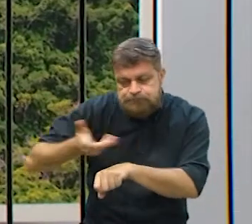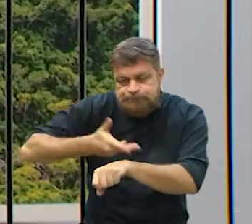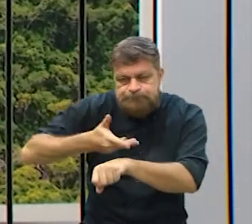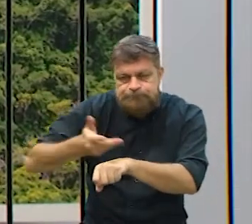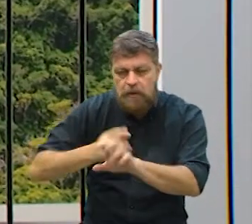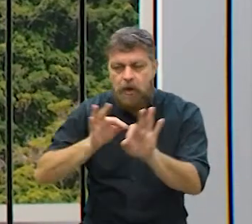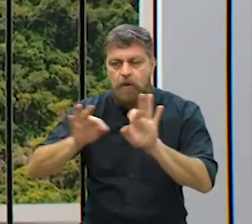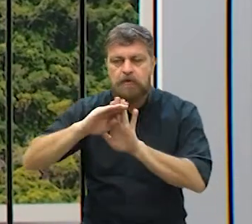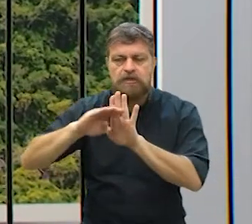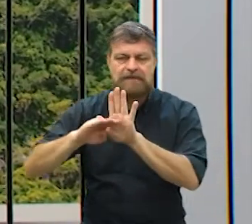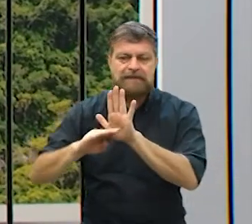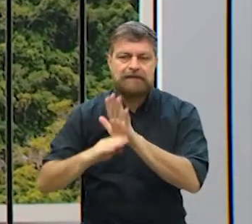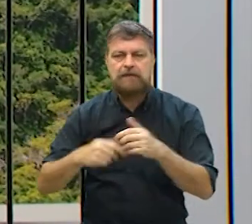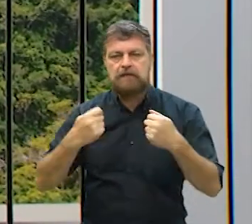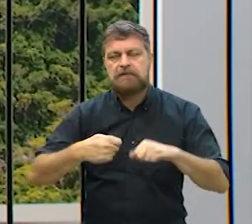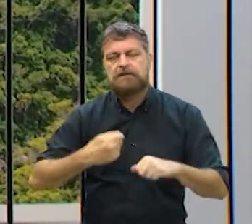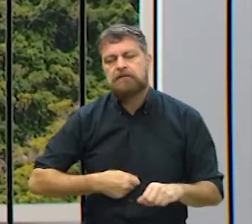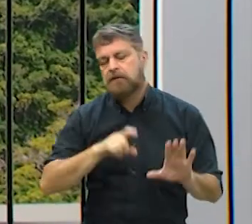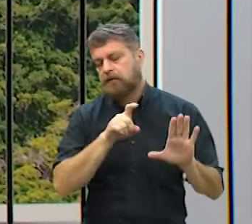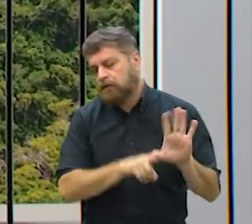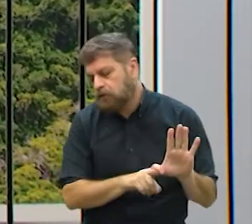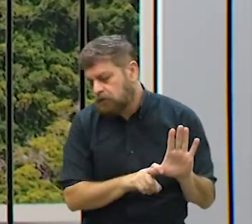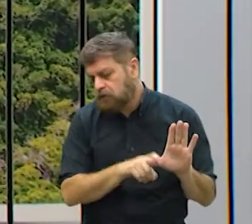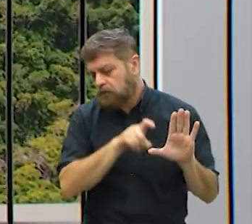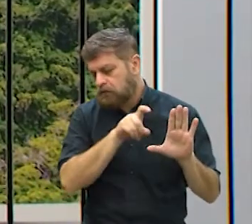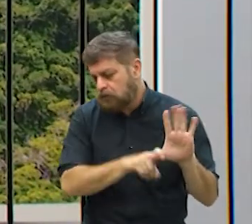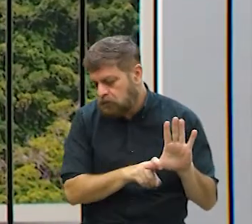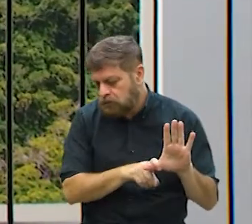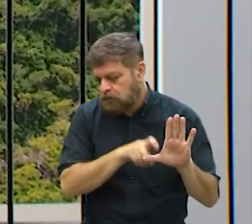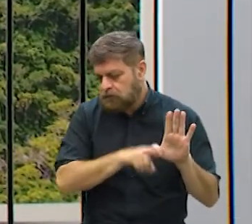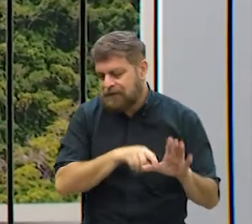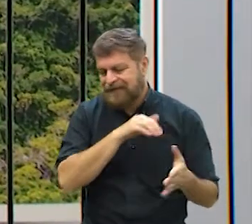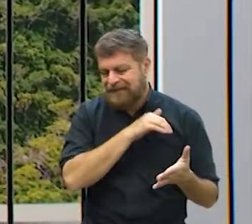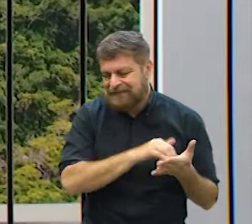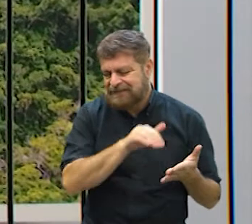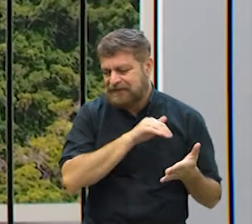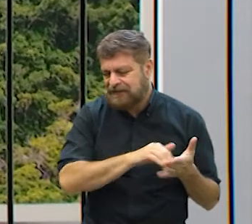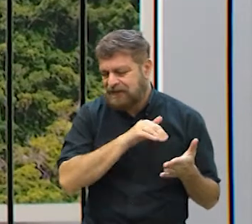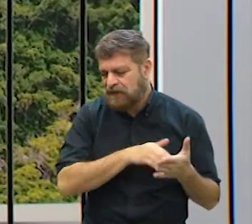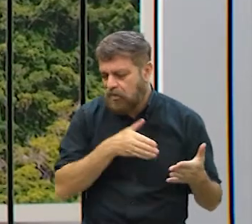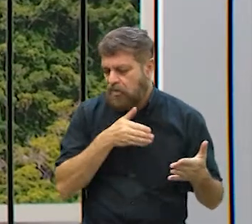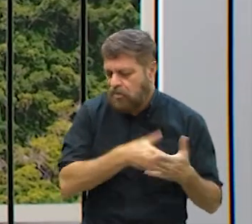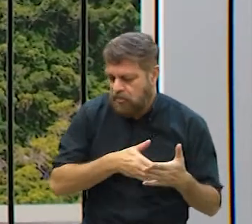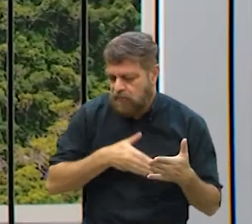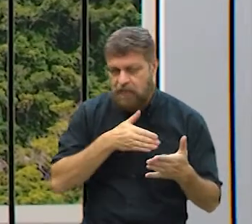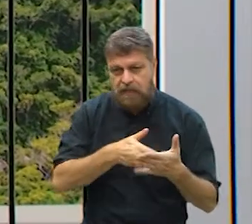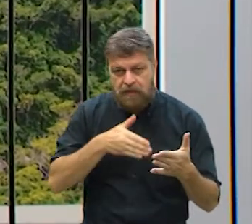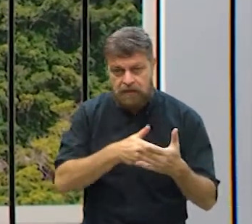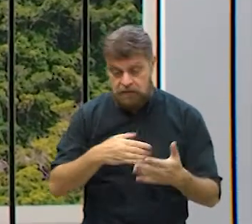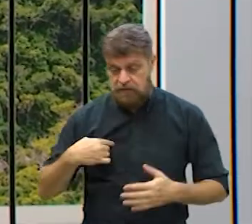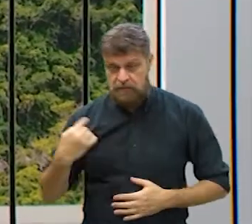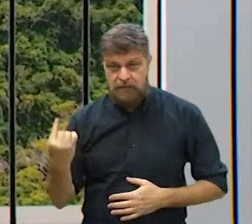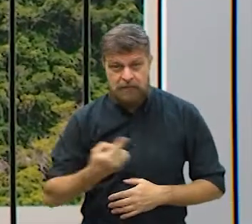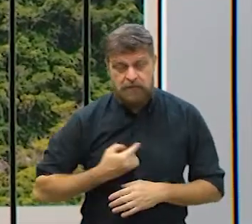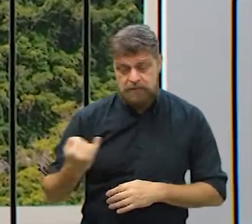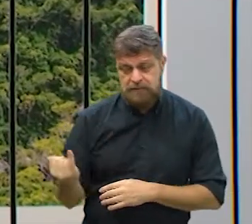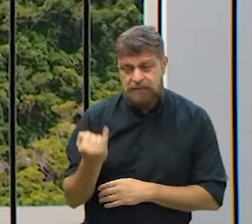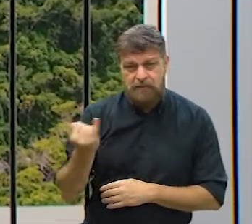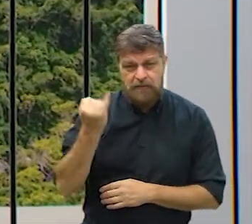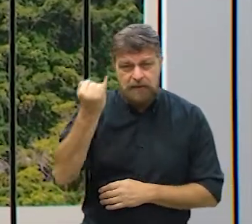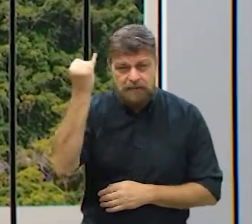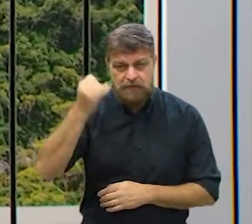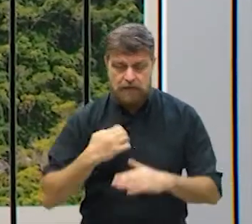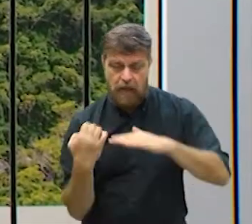hoje de agilizar os projetos. Não vai precisar ficar passando pela secretaria para atrapalhar. Isso para nós é